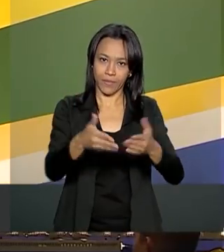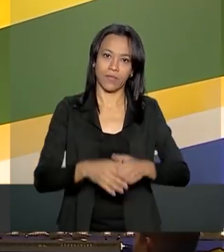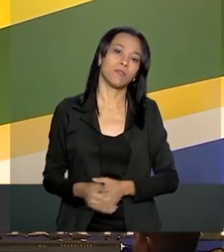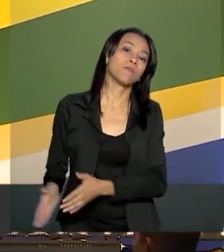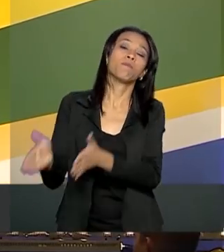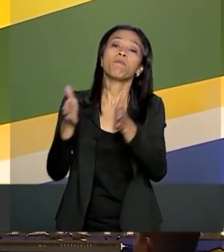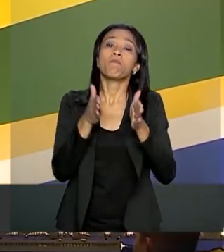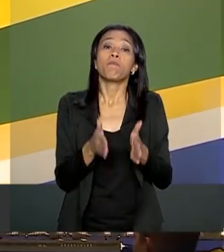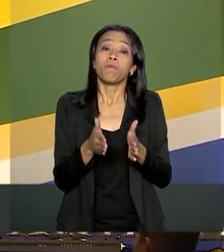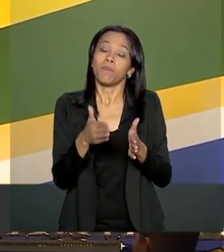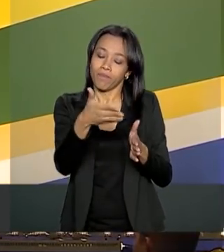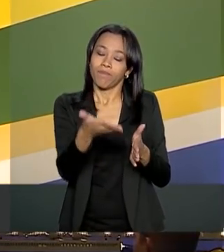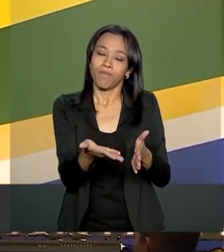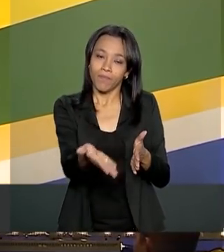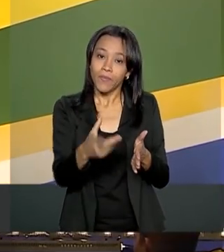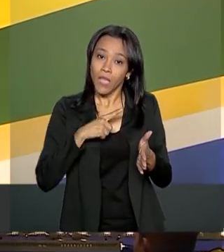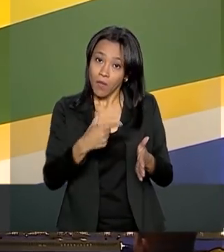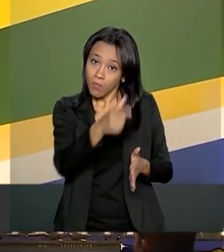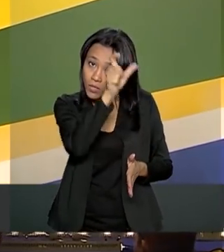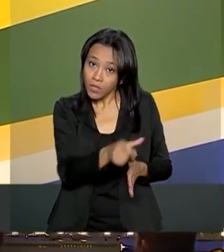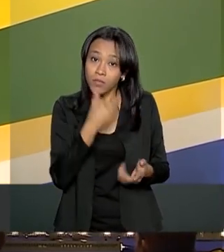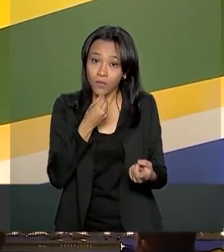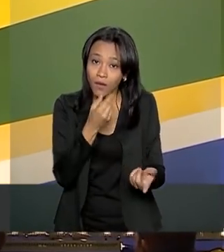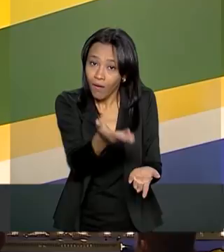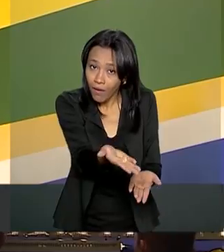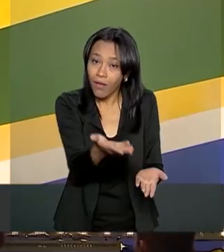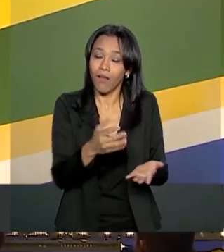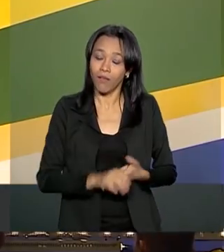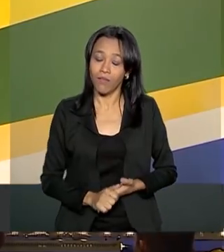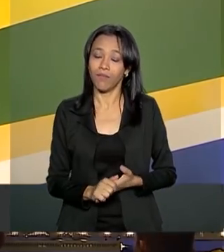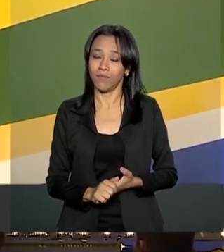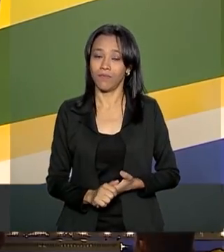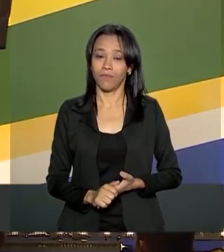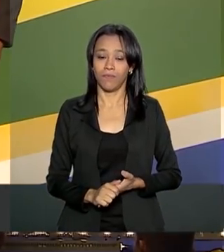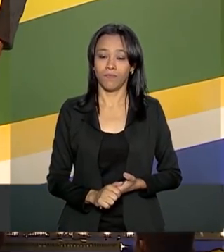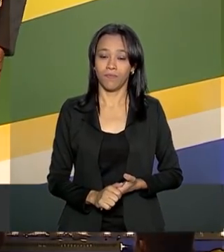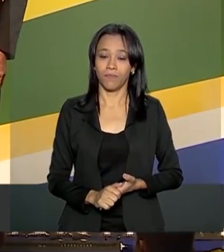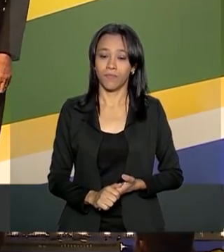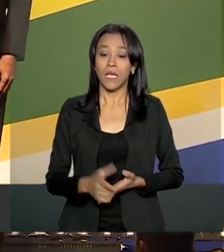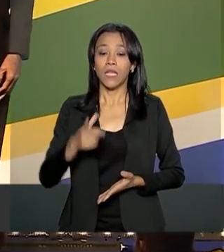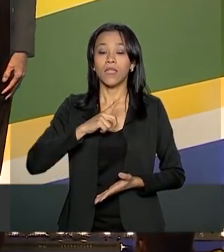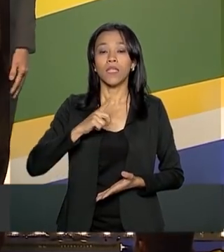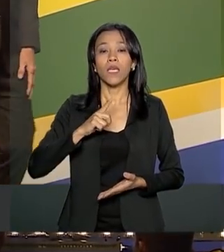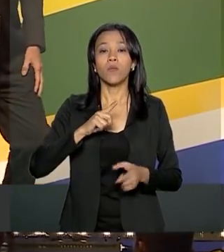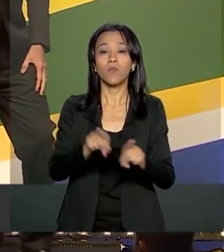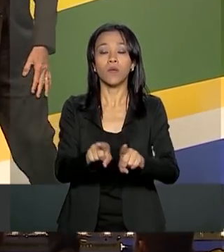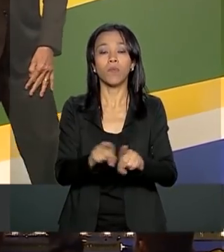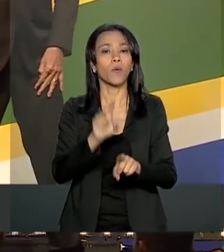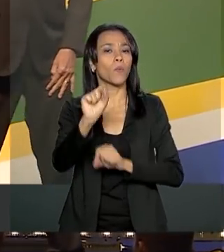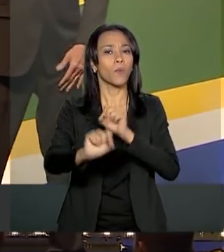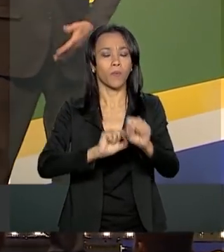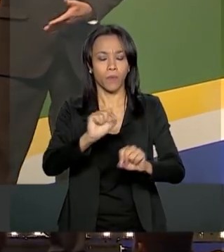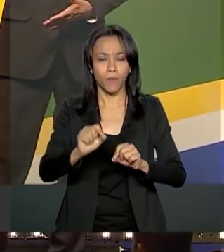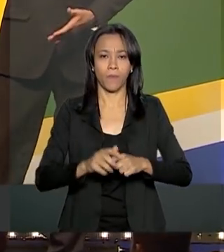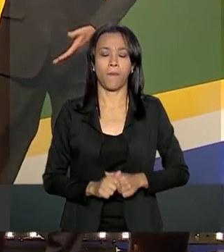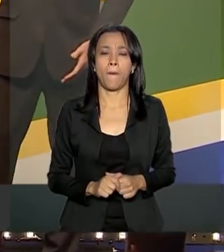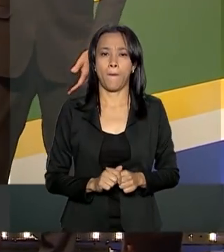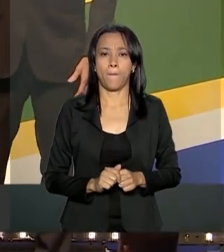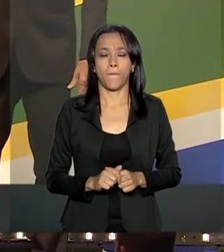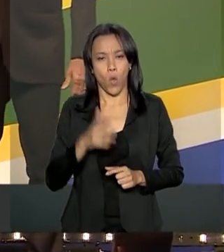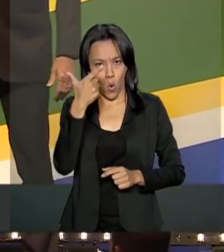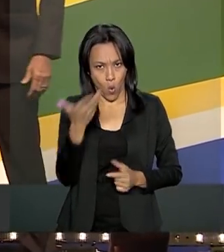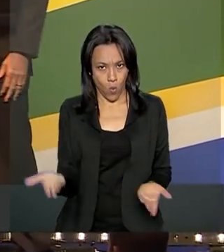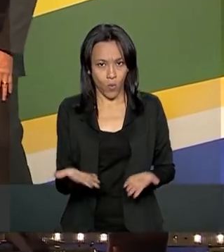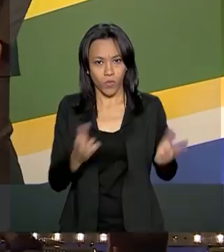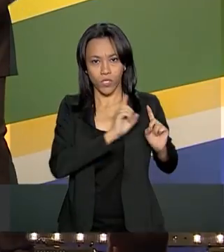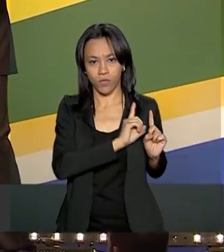Temos, obrigado, almirante. Minha continência, a Vossa Excelência. Tenho também, nos acompanha